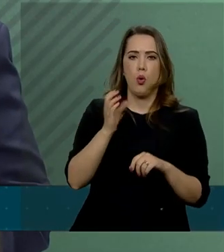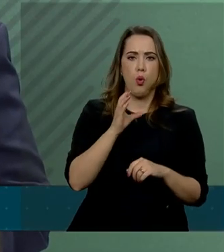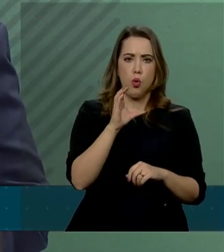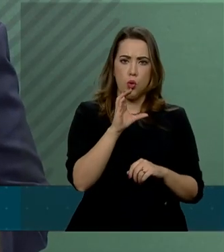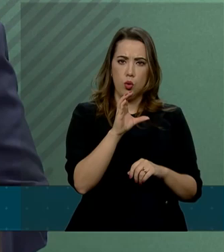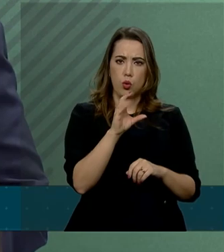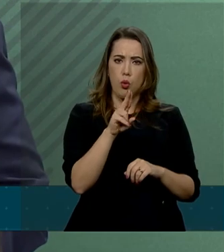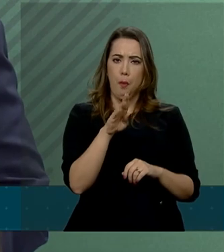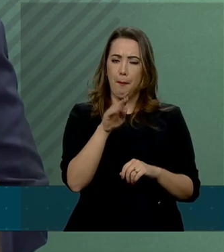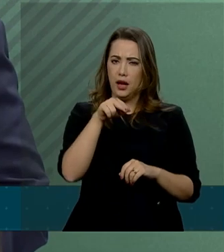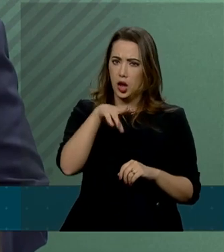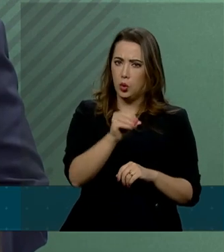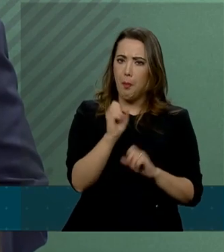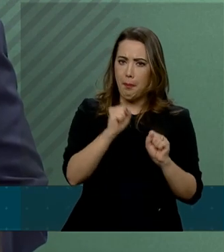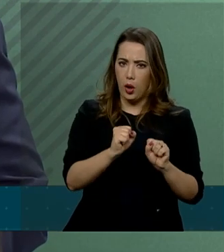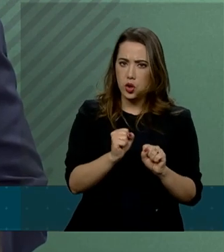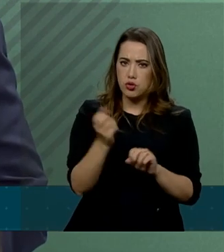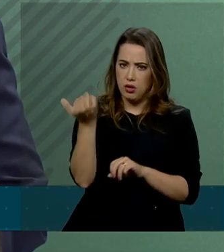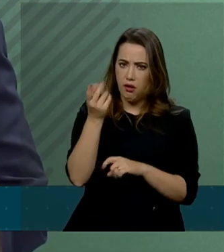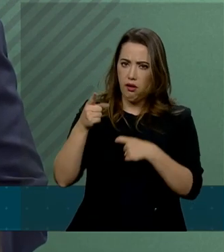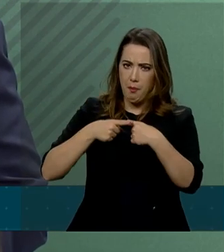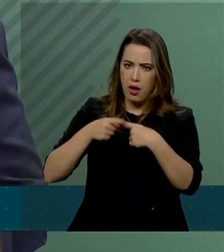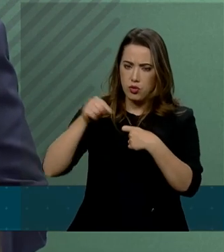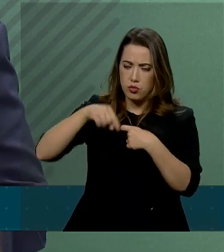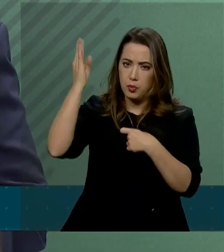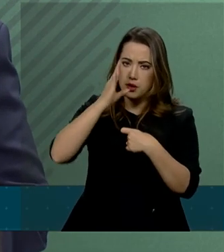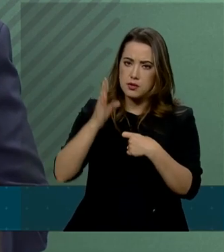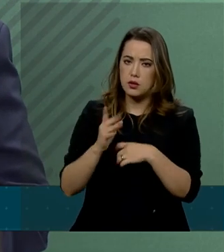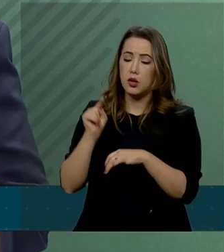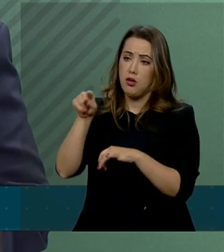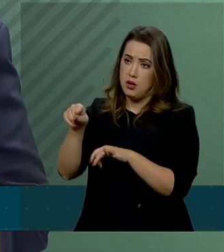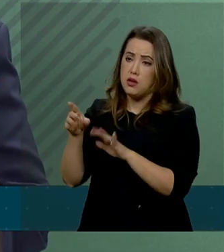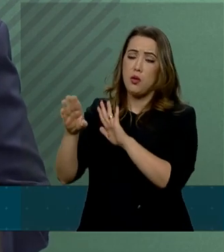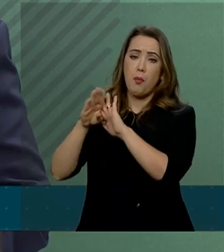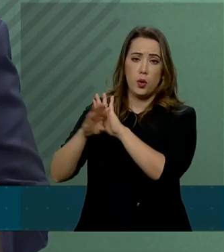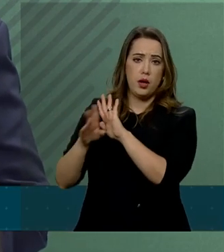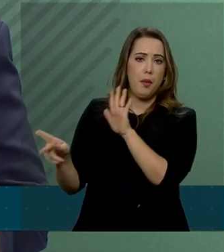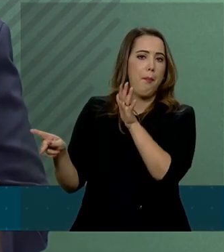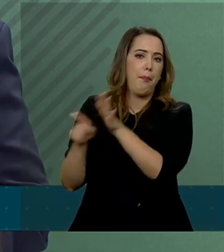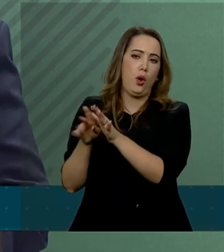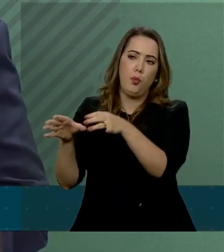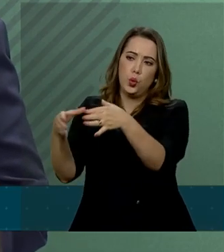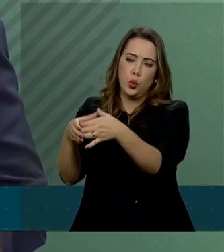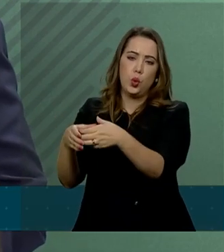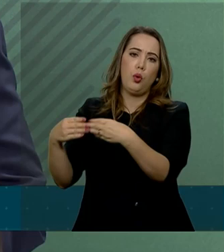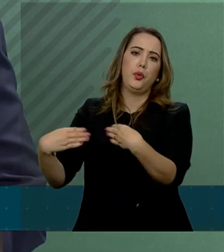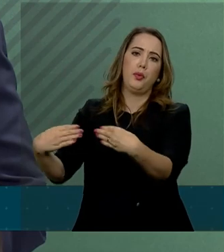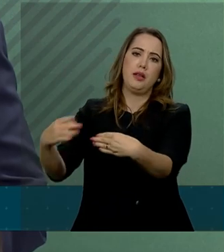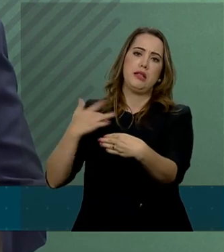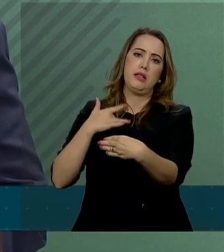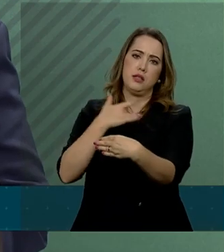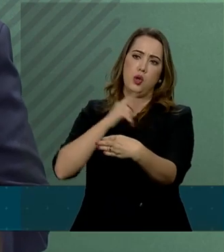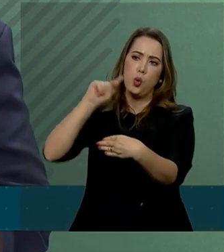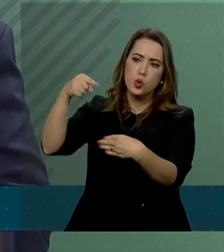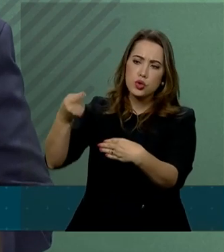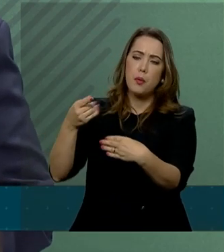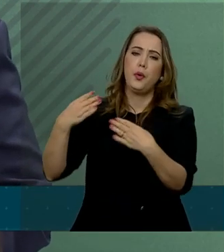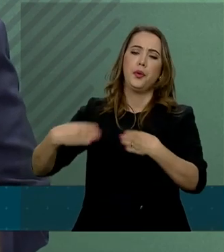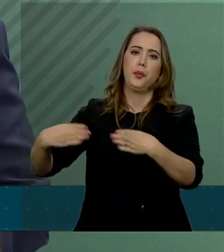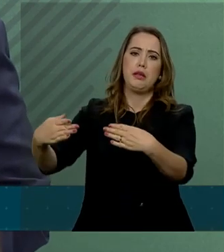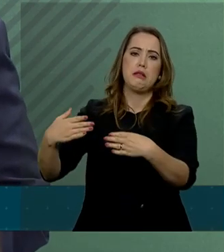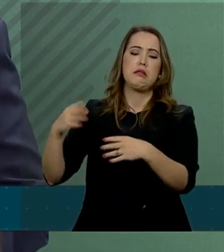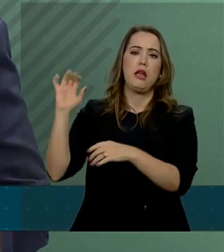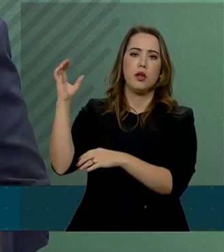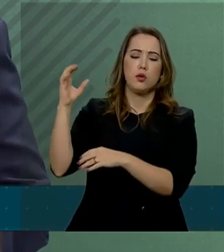específica do ministério da saúde do ministério da educação para depois de validados os seus diplomas